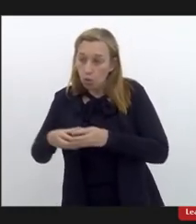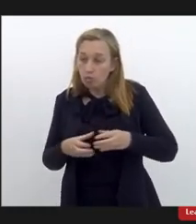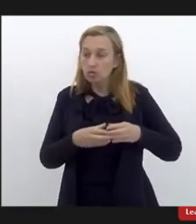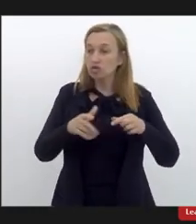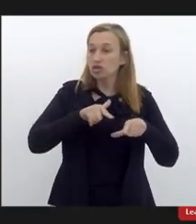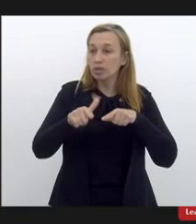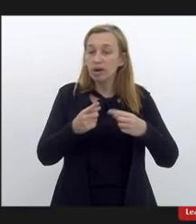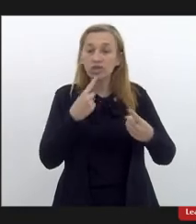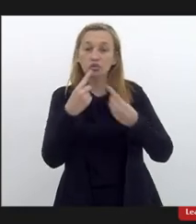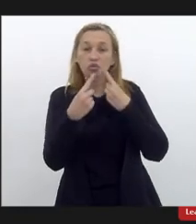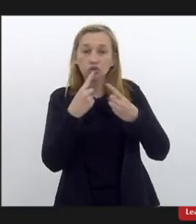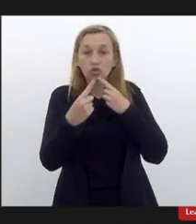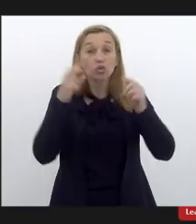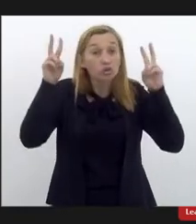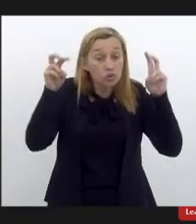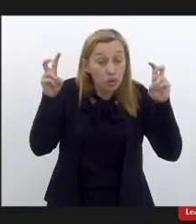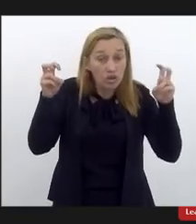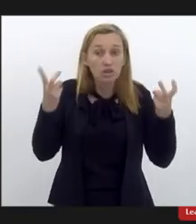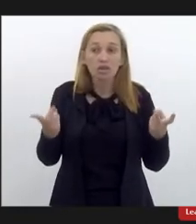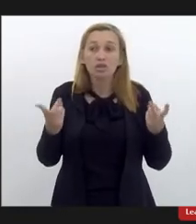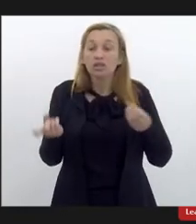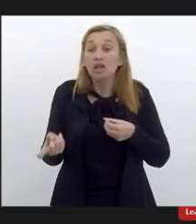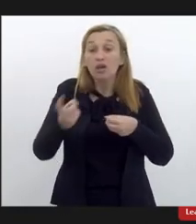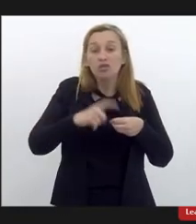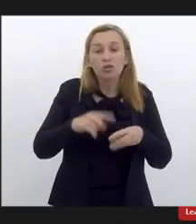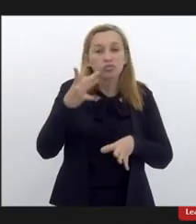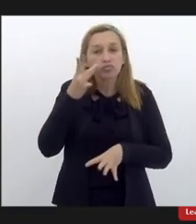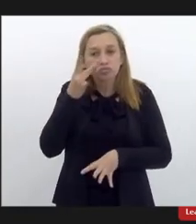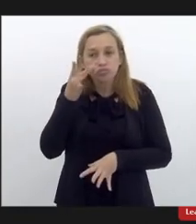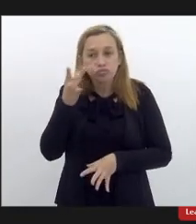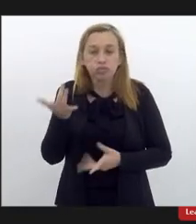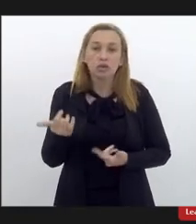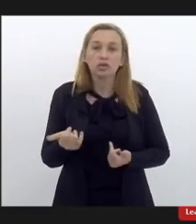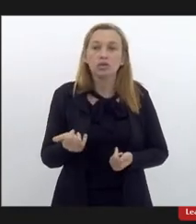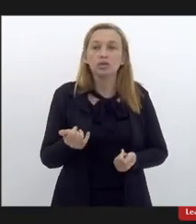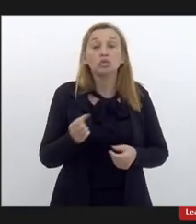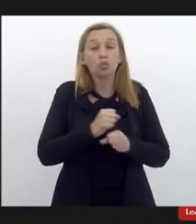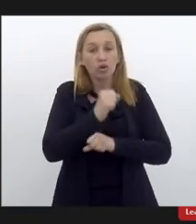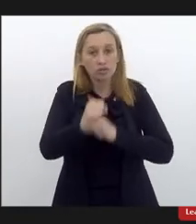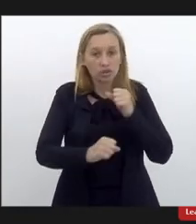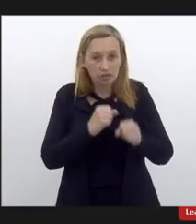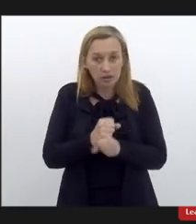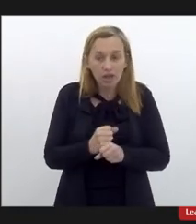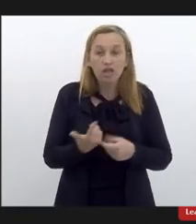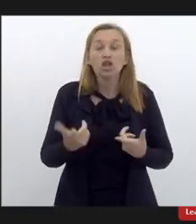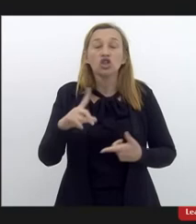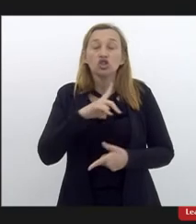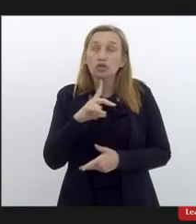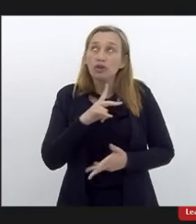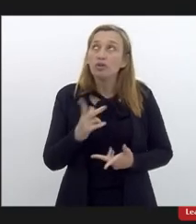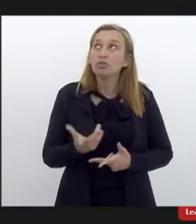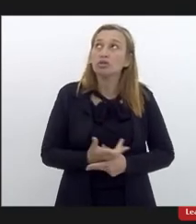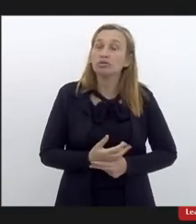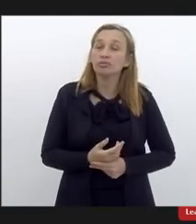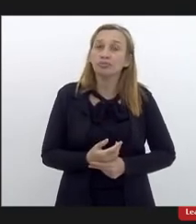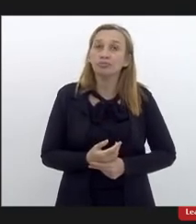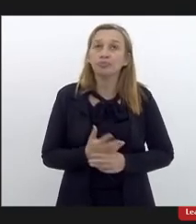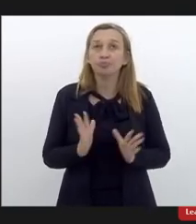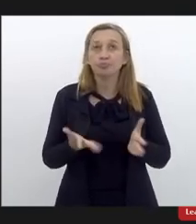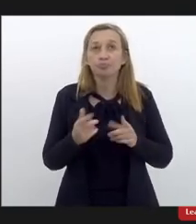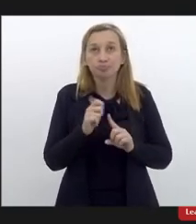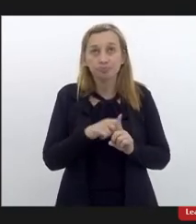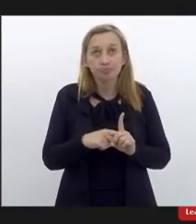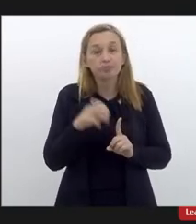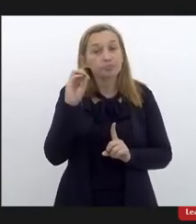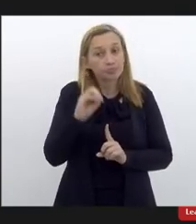debatendo a questão da volta presencial que tende a ser ano que vem. Nós tivemos, agora no mês